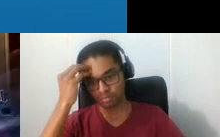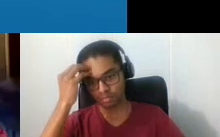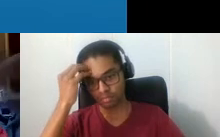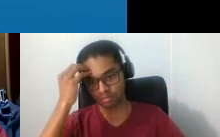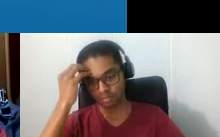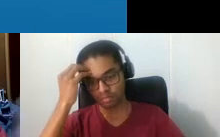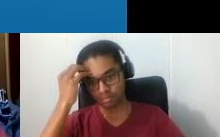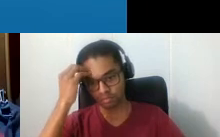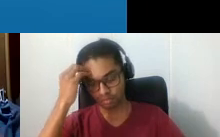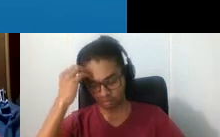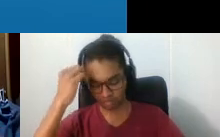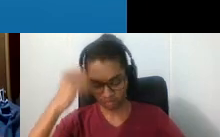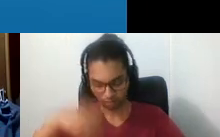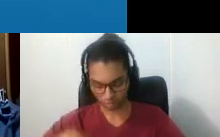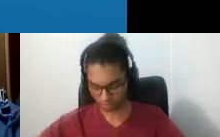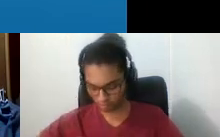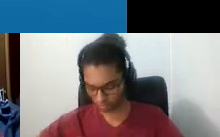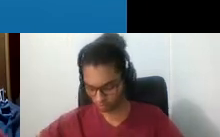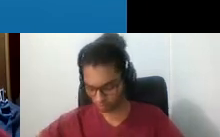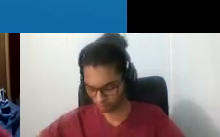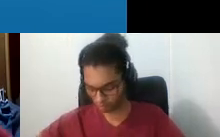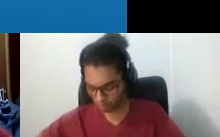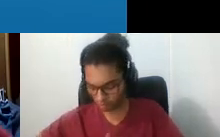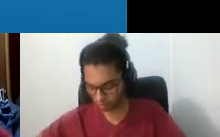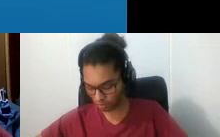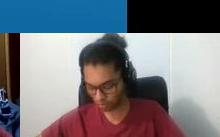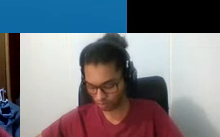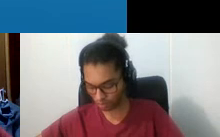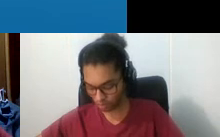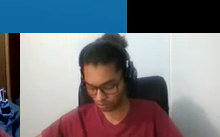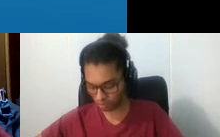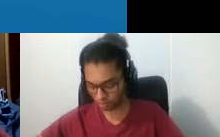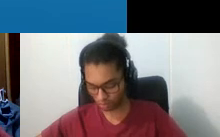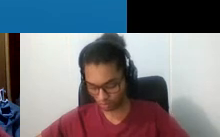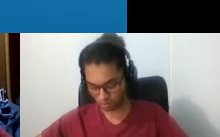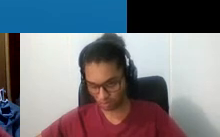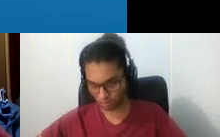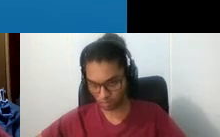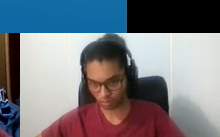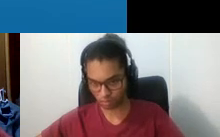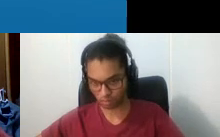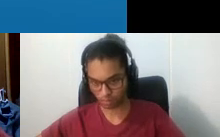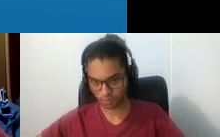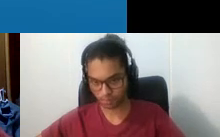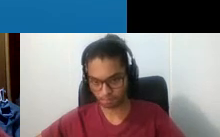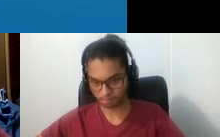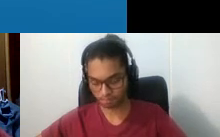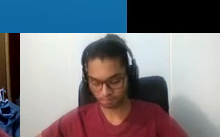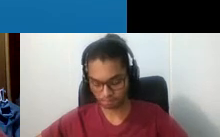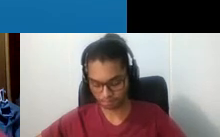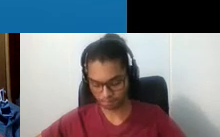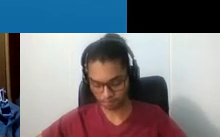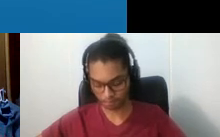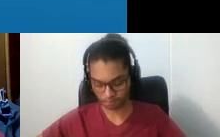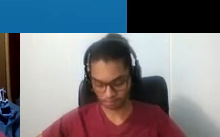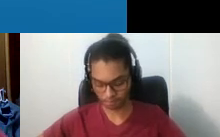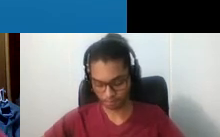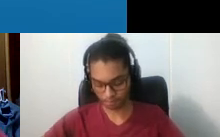dependendo do material que o forno é feito, vai começar a acontecer um fenômeno chamado fluência. O forno vai começar a se deformar.